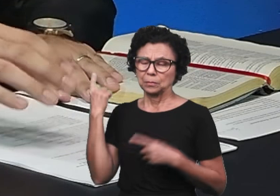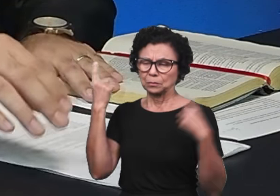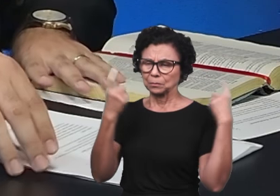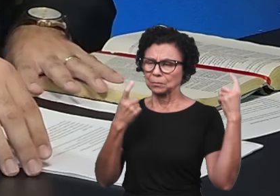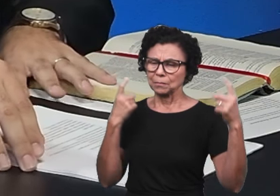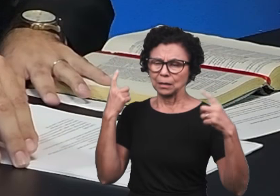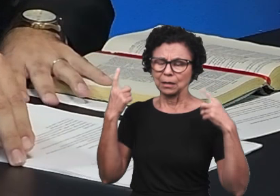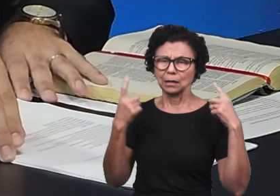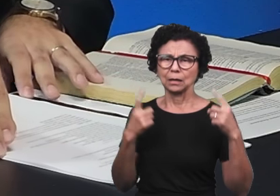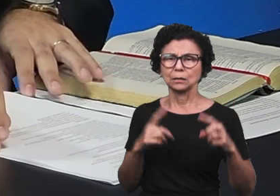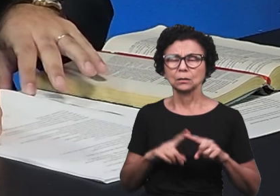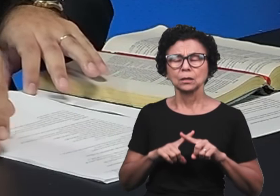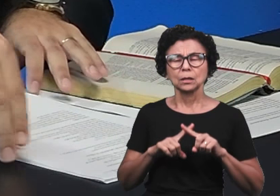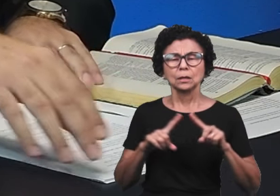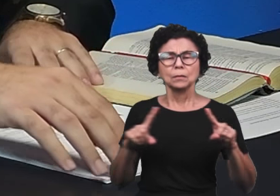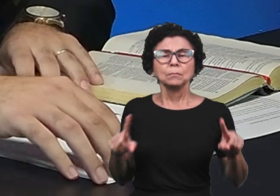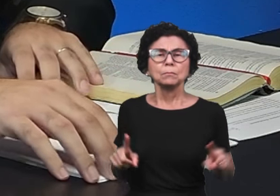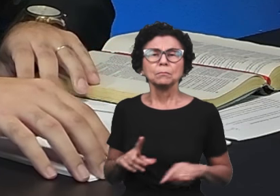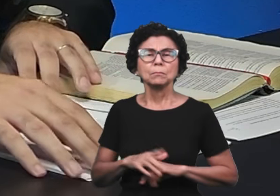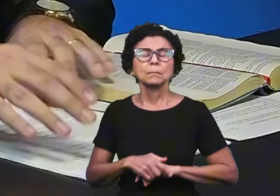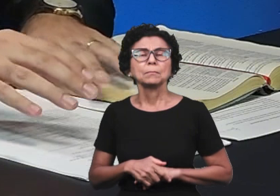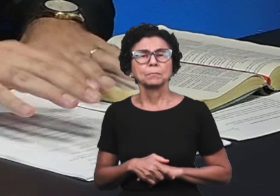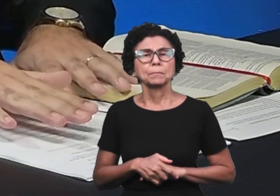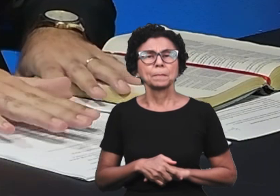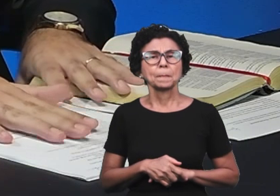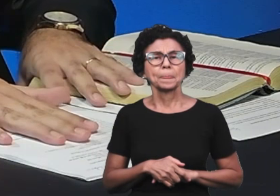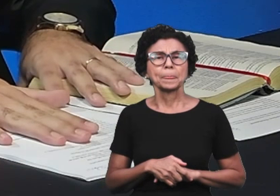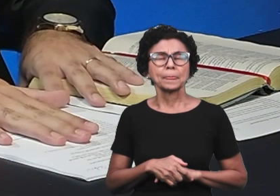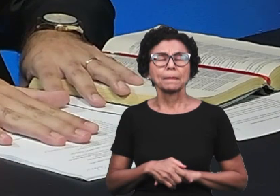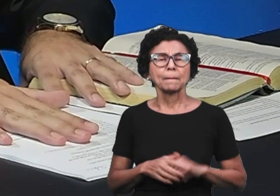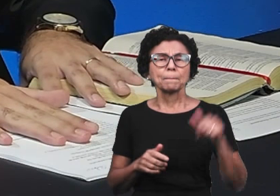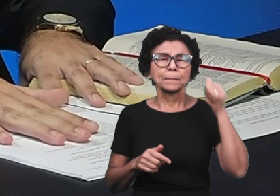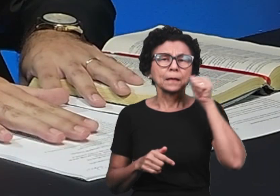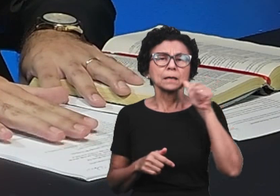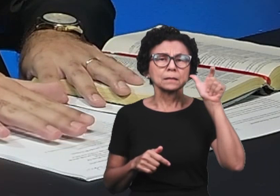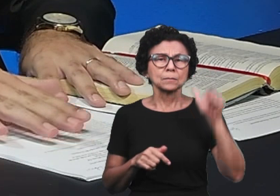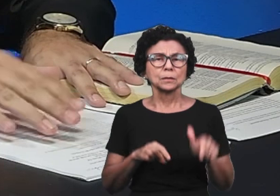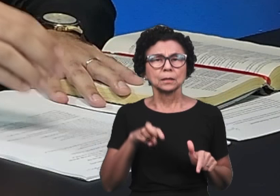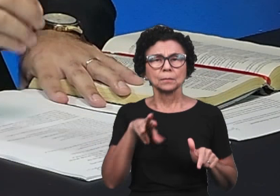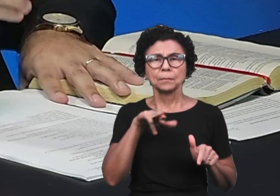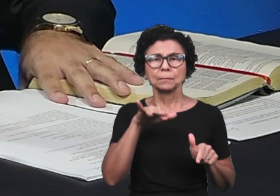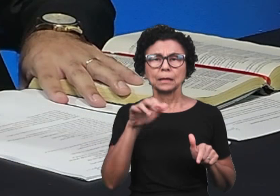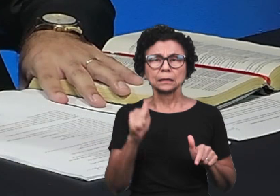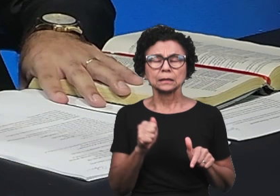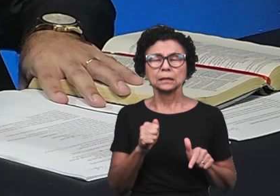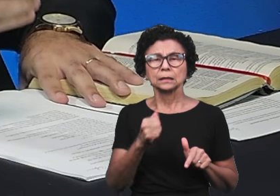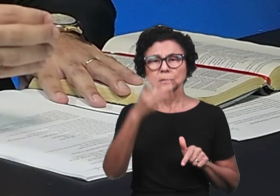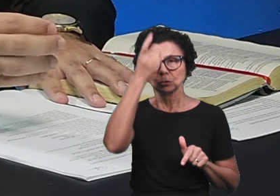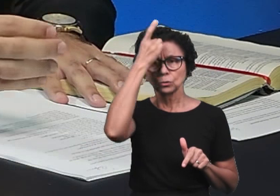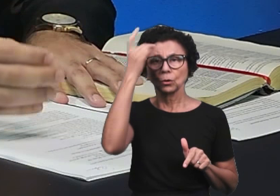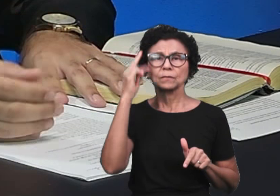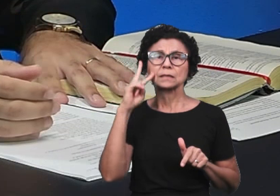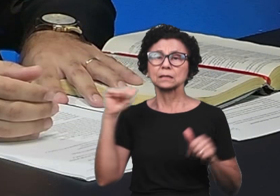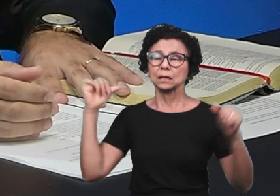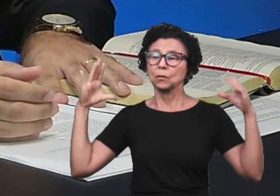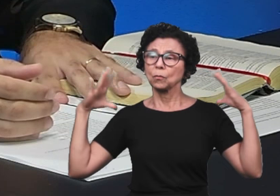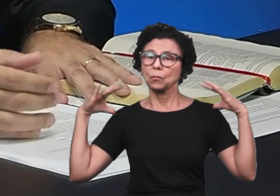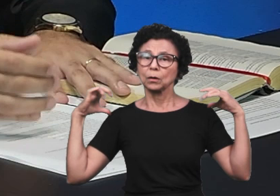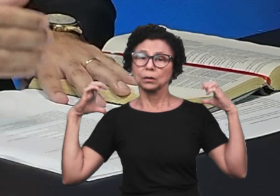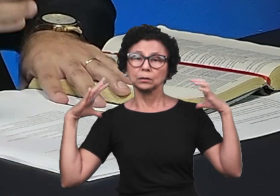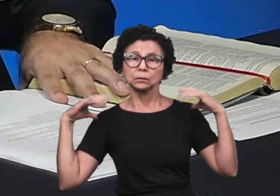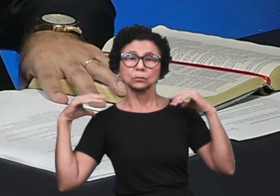ali no túmulo, teve uma visão de anjos, mas uma coisa chamou muita atenção. Mesmo com os anjos falando com